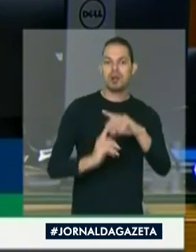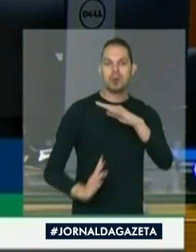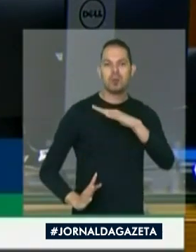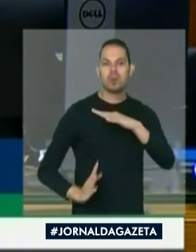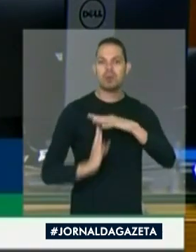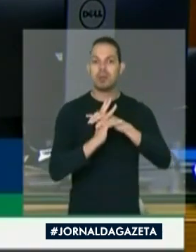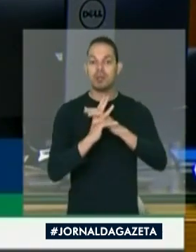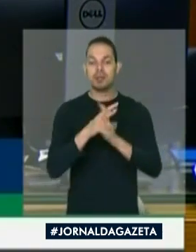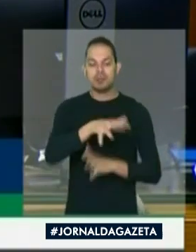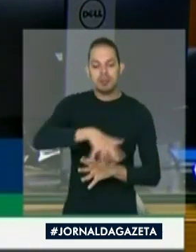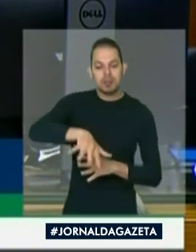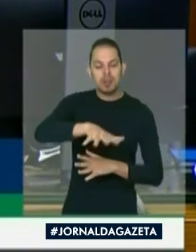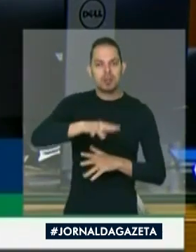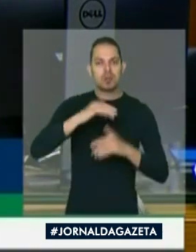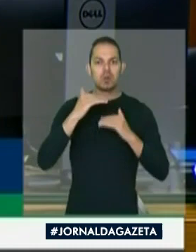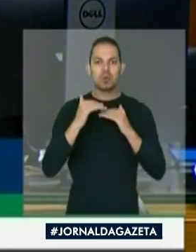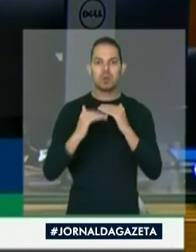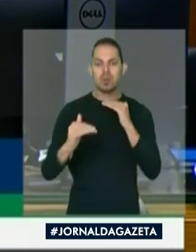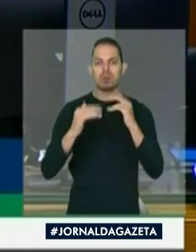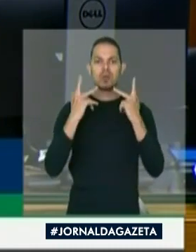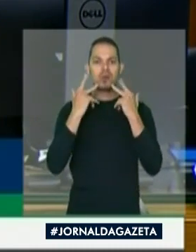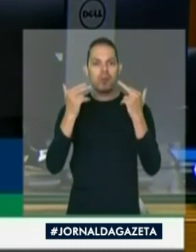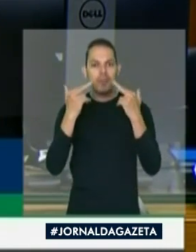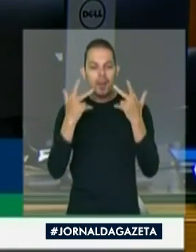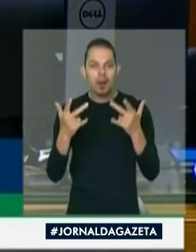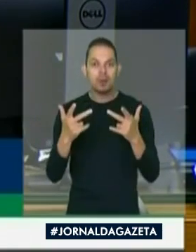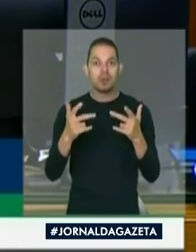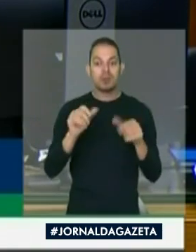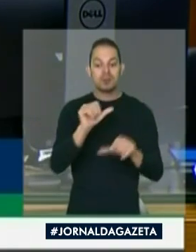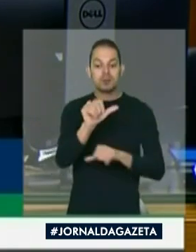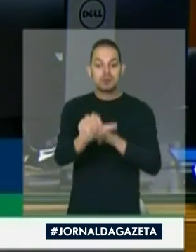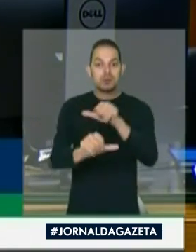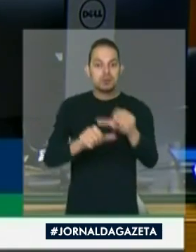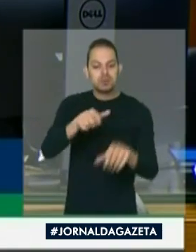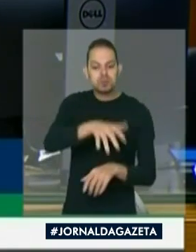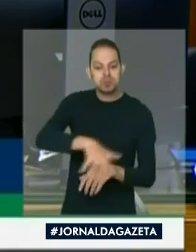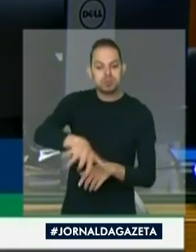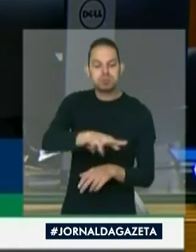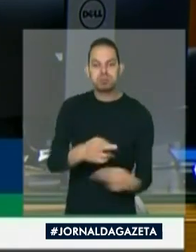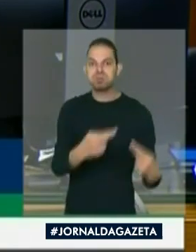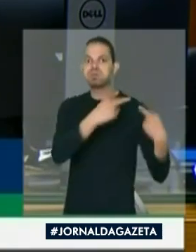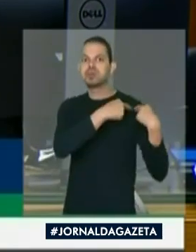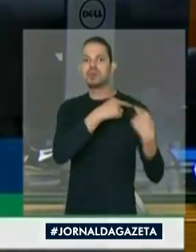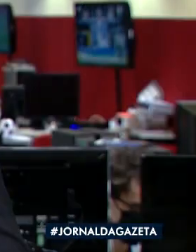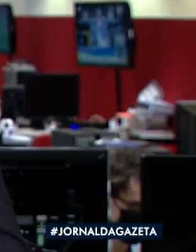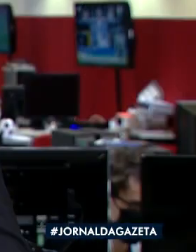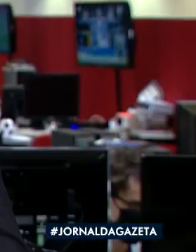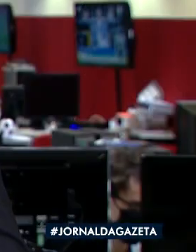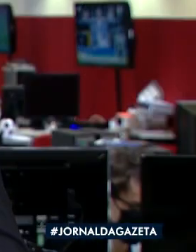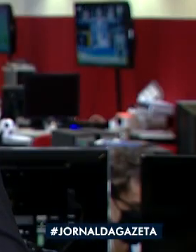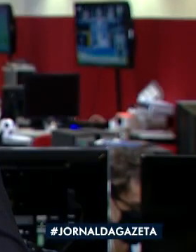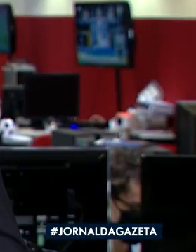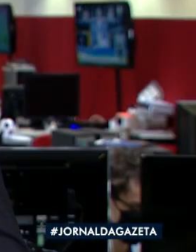ultrapassariam o plano do razoável e passariam a orbitar também a atmosfera da irresponsabilidade.